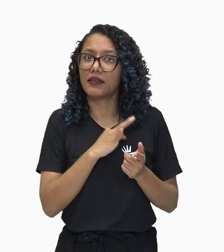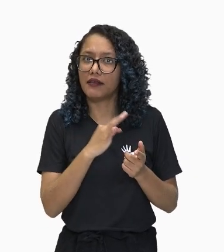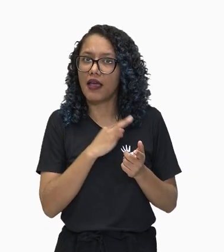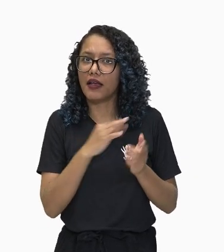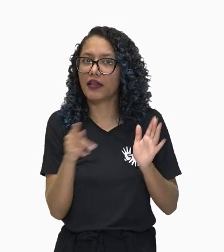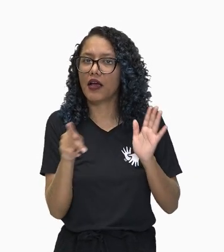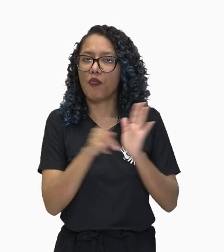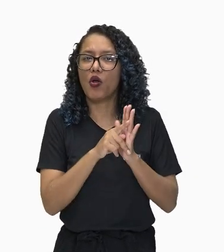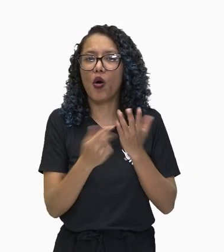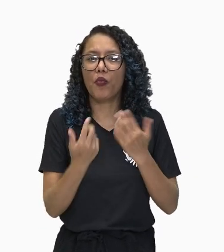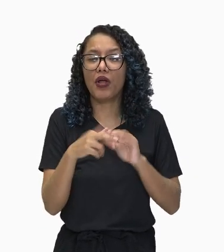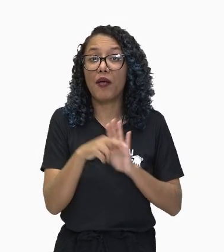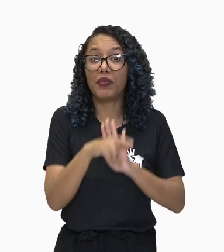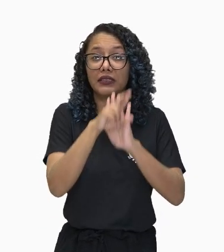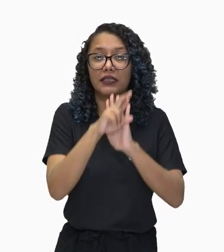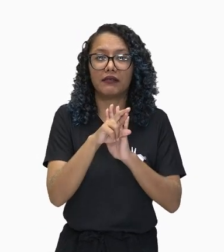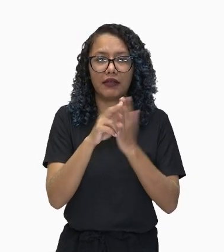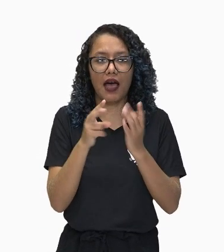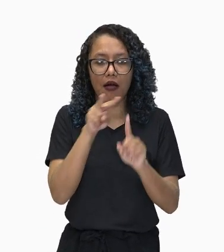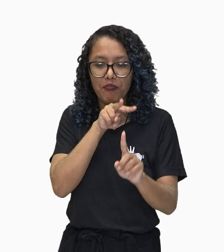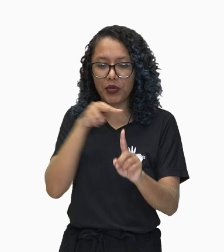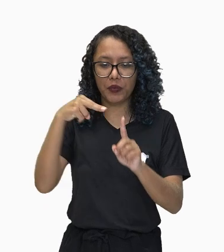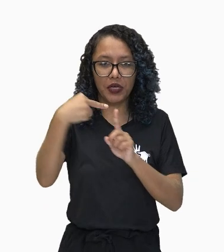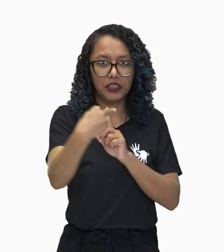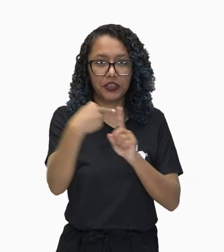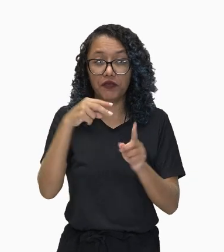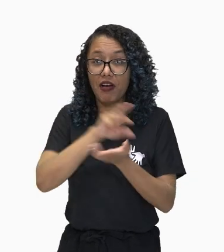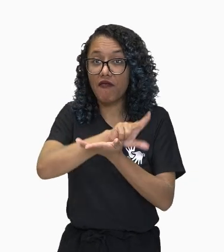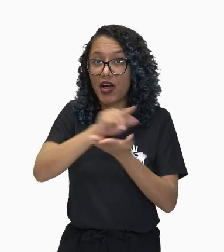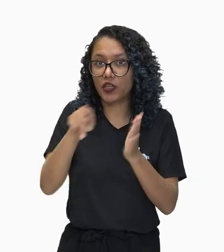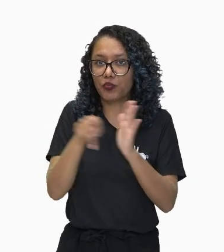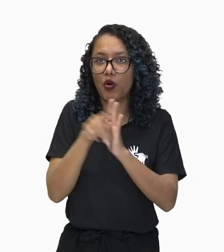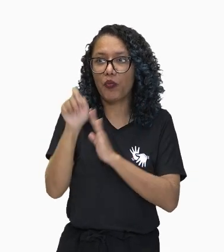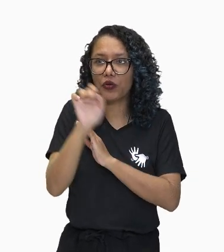das faces do objeto. Representava-se um objeto